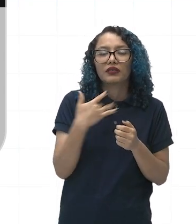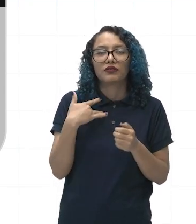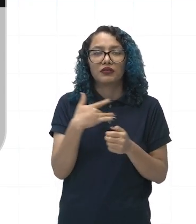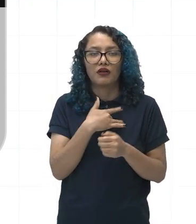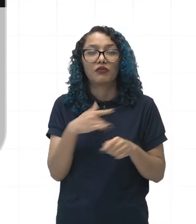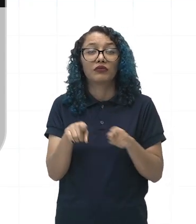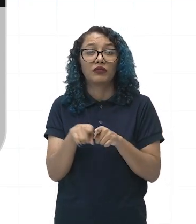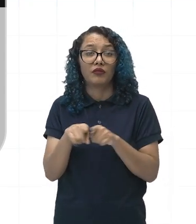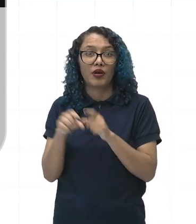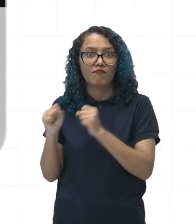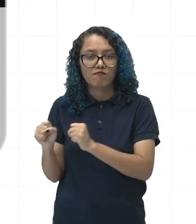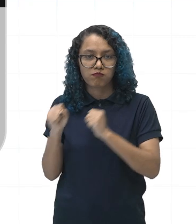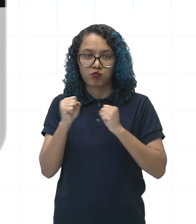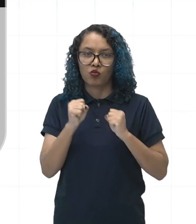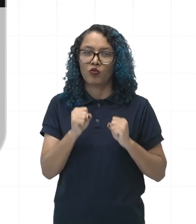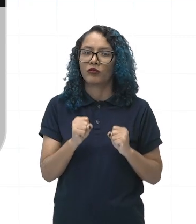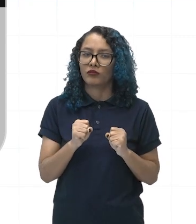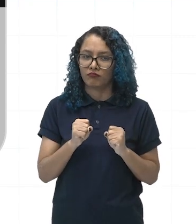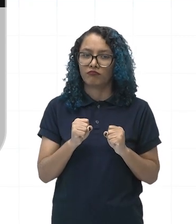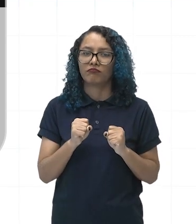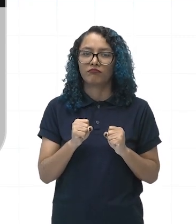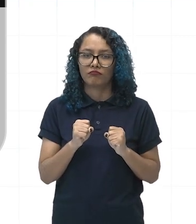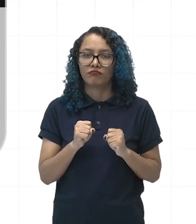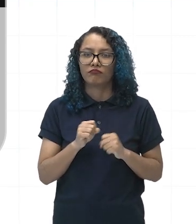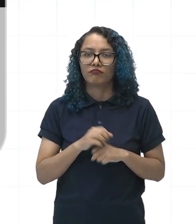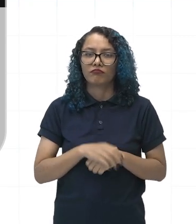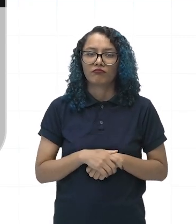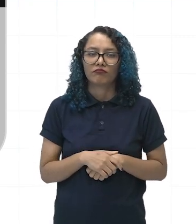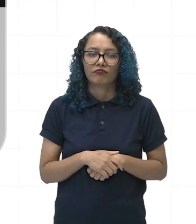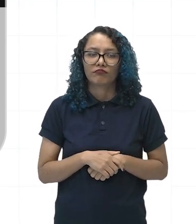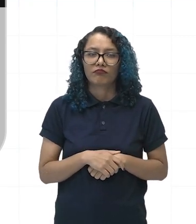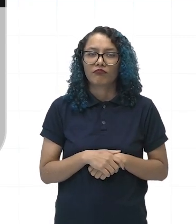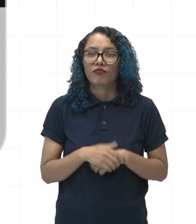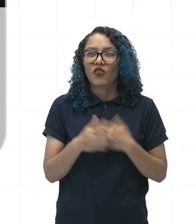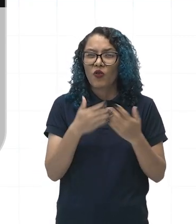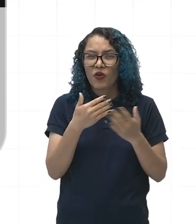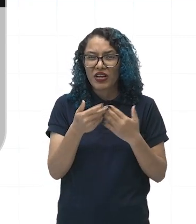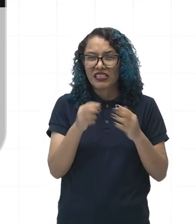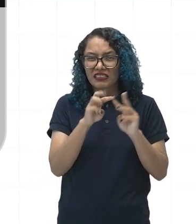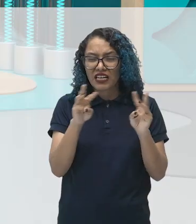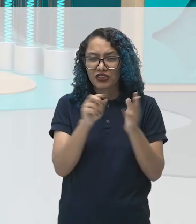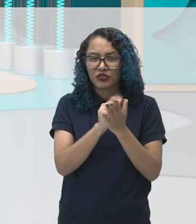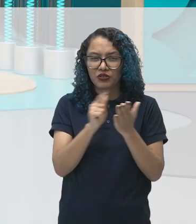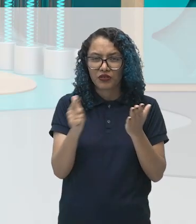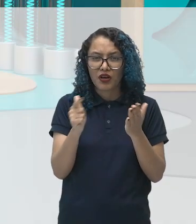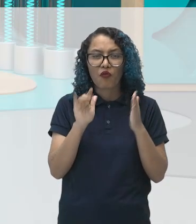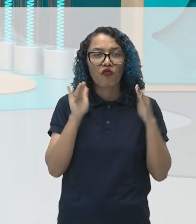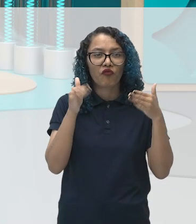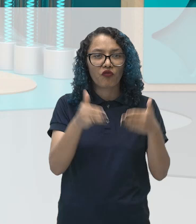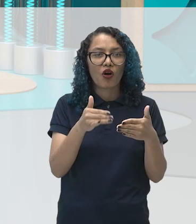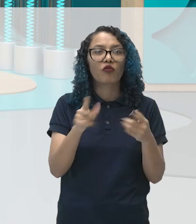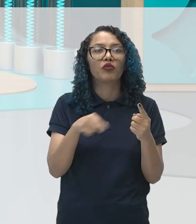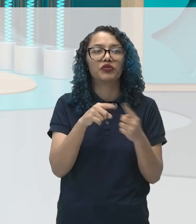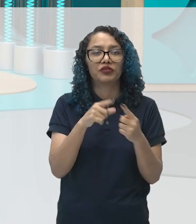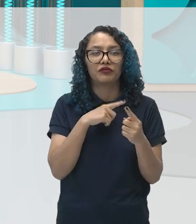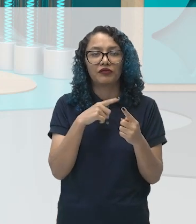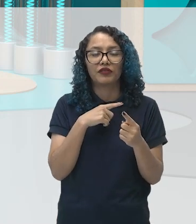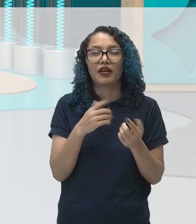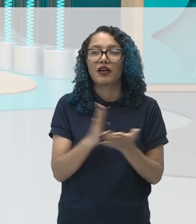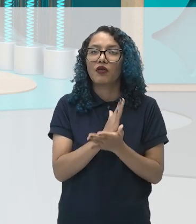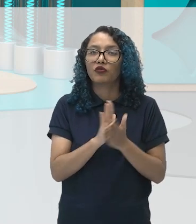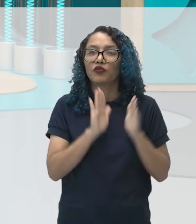Todo veículo de comunicação tem um foco específico. Alguns falam mais